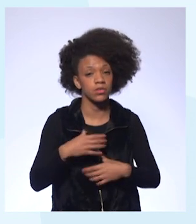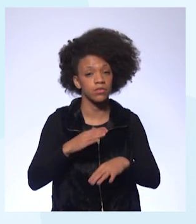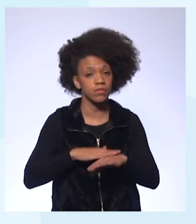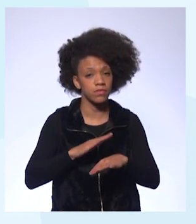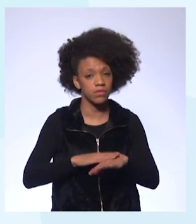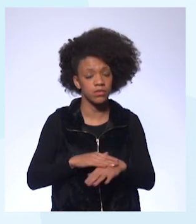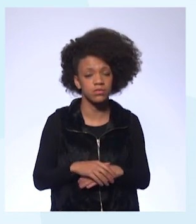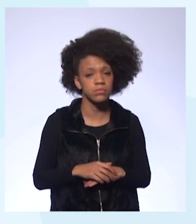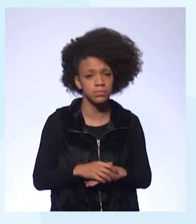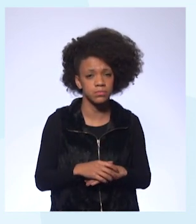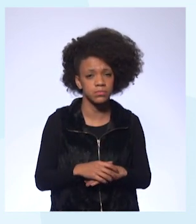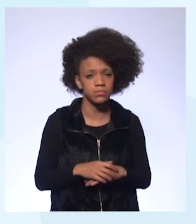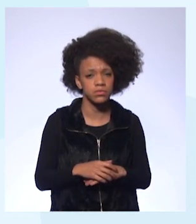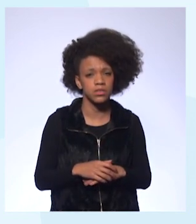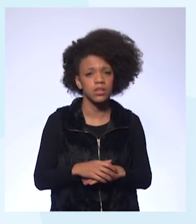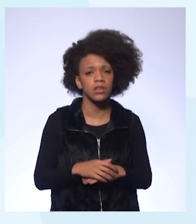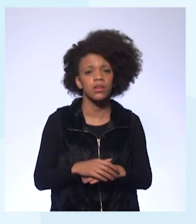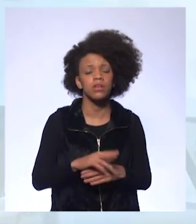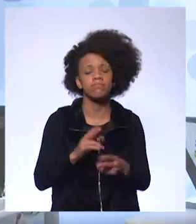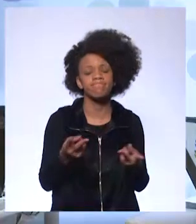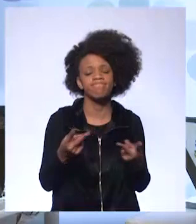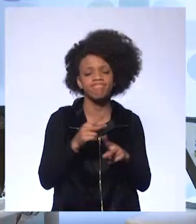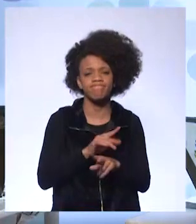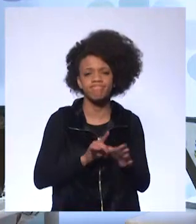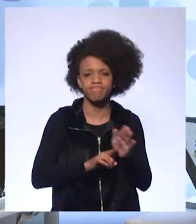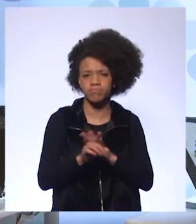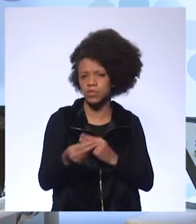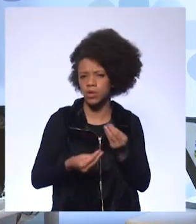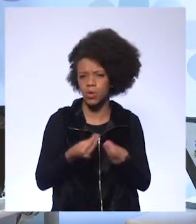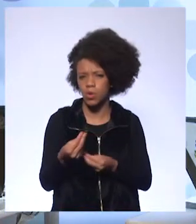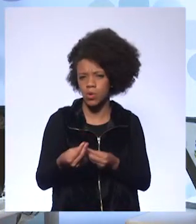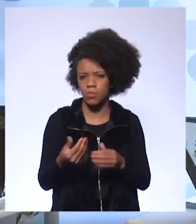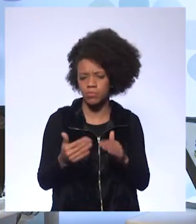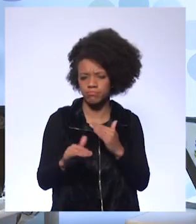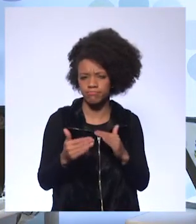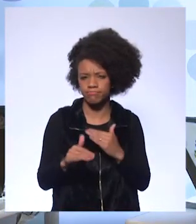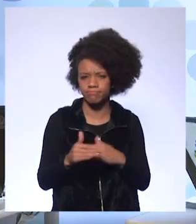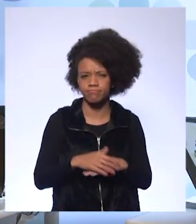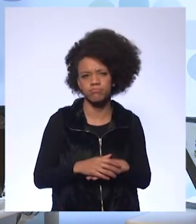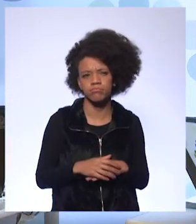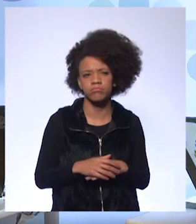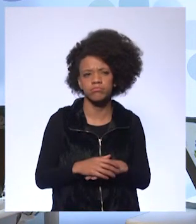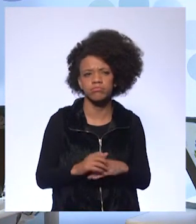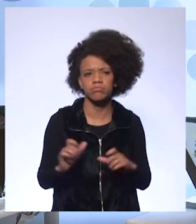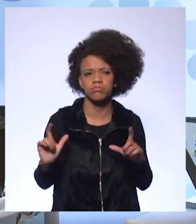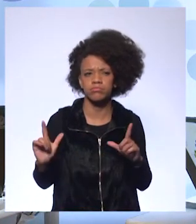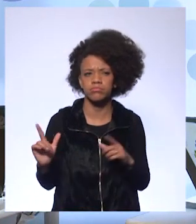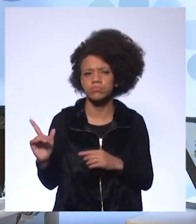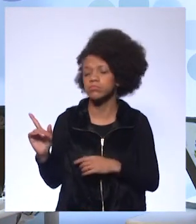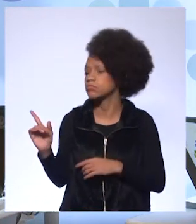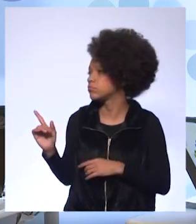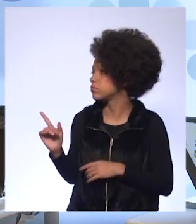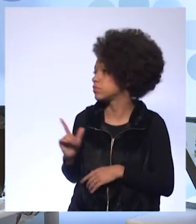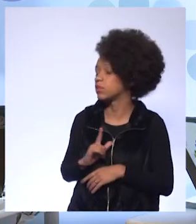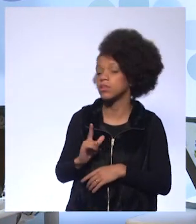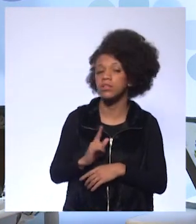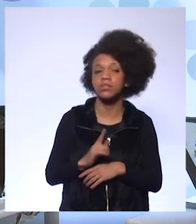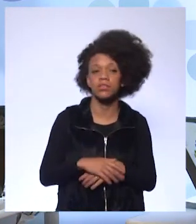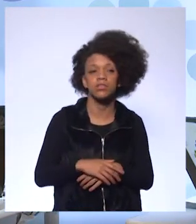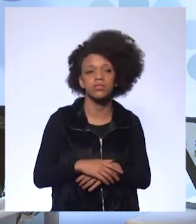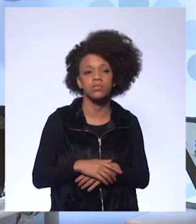gente faz em forma interrogativa ou faz como é uma negativo agora vou colocar aqui na tela a gente tem aí olha